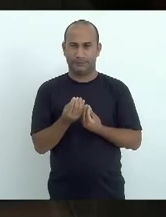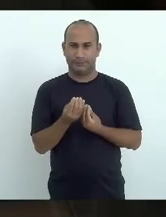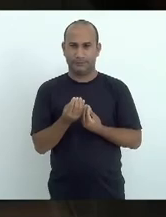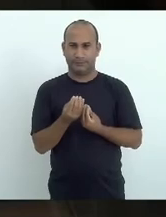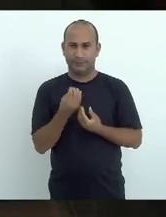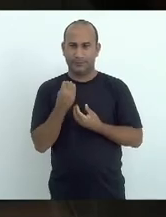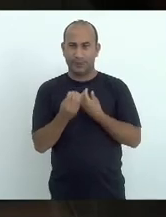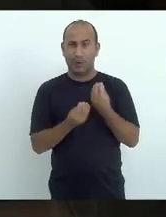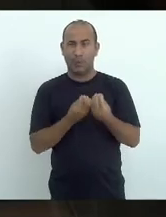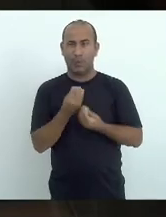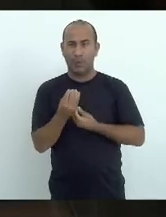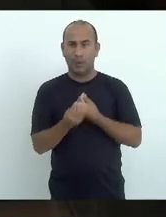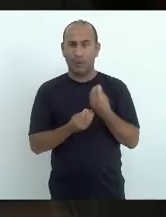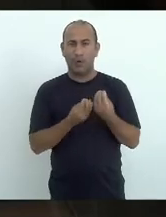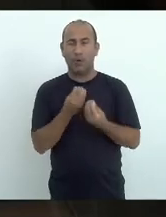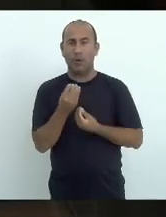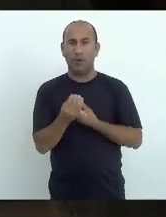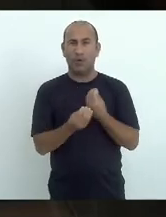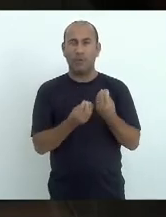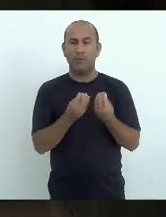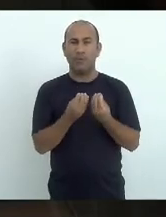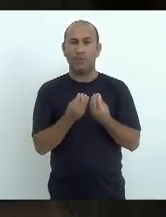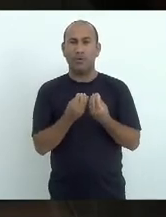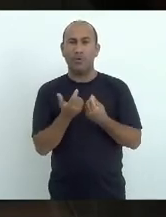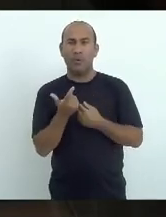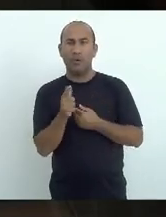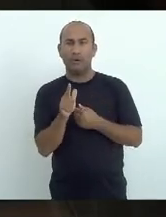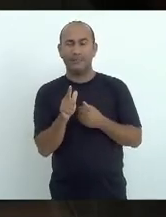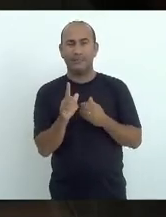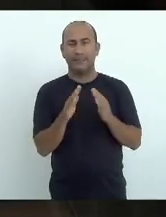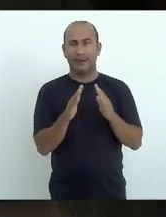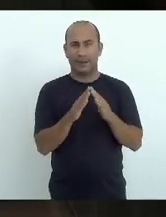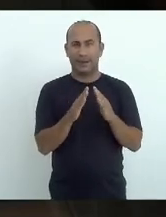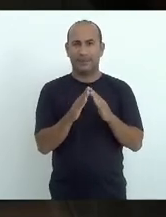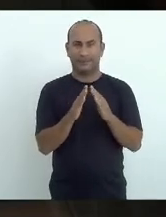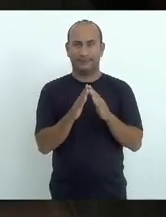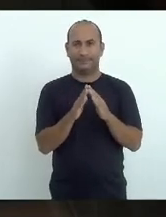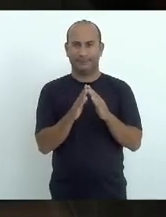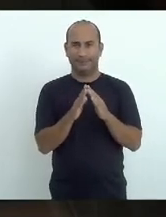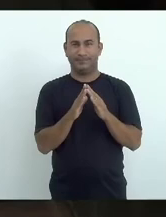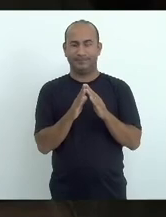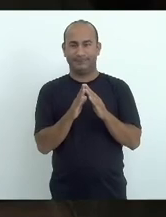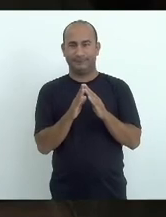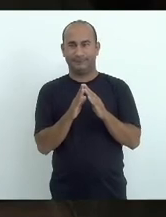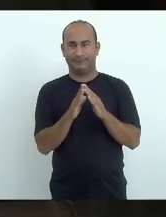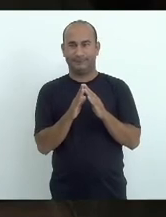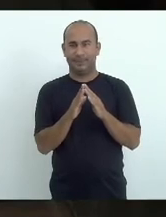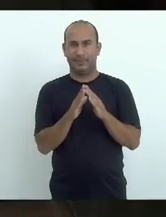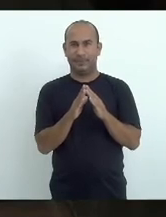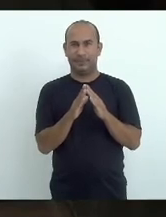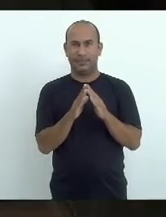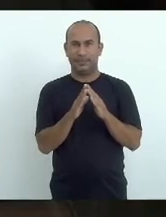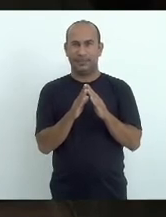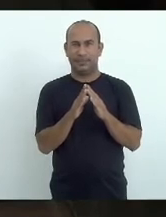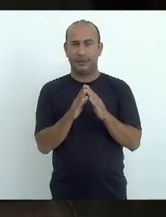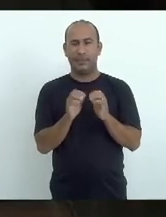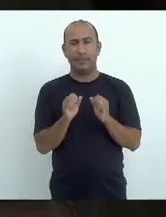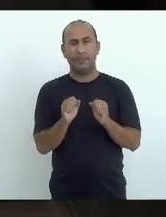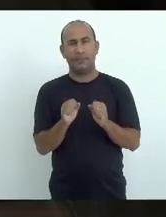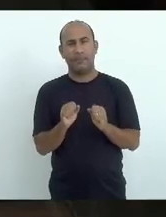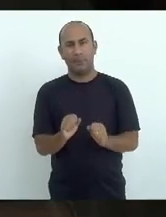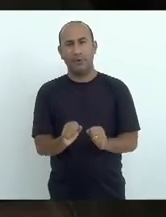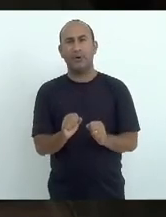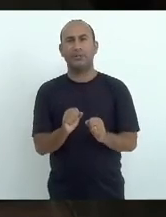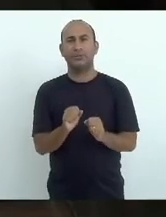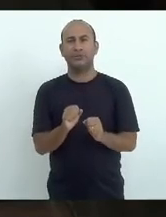a Câmara, como outras casas legislativas, são suscetíveis